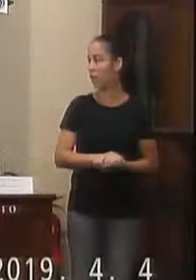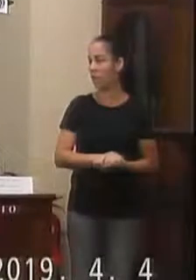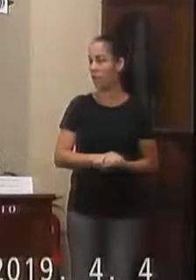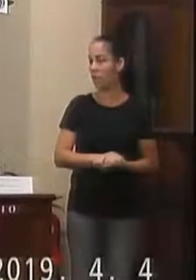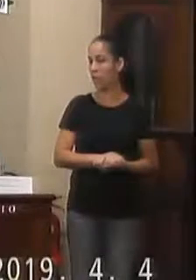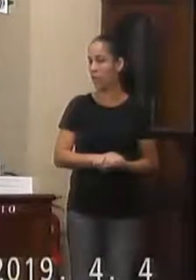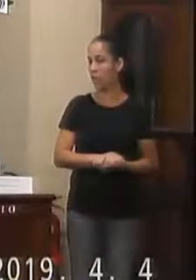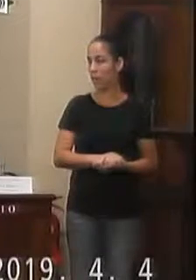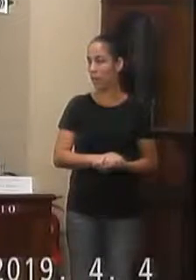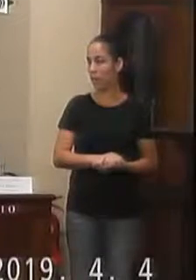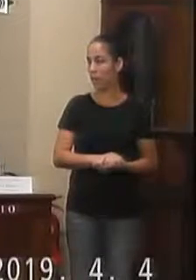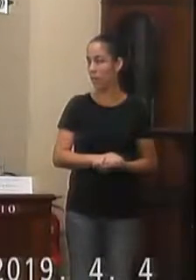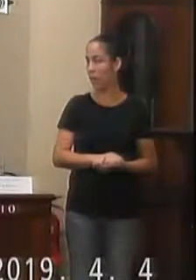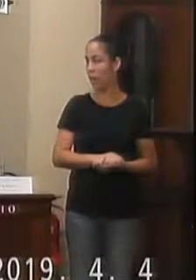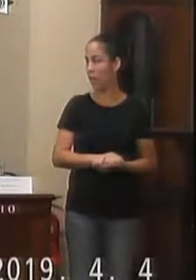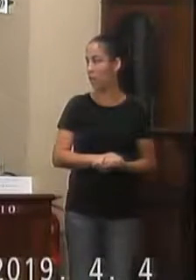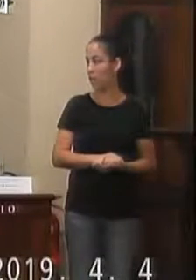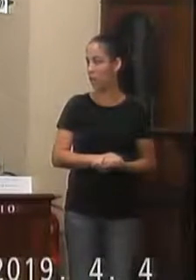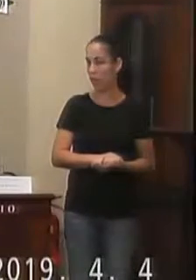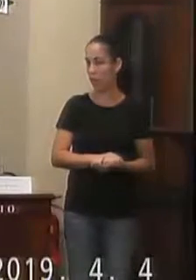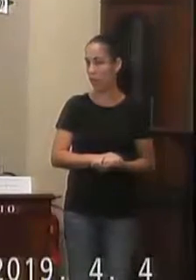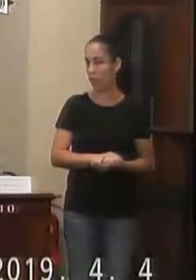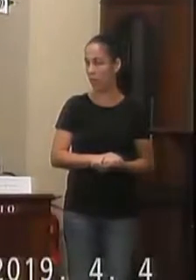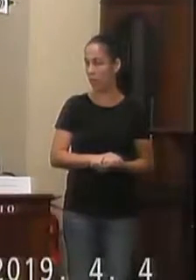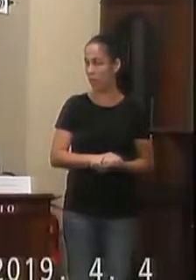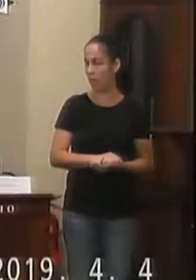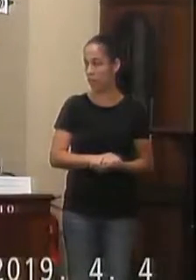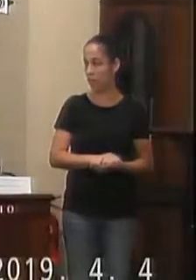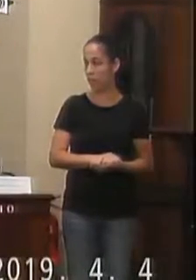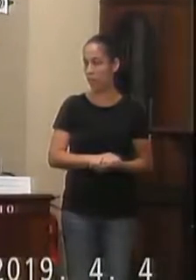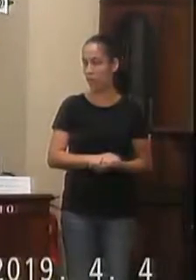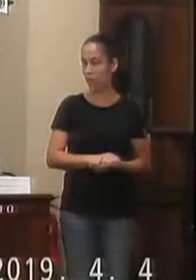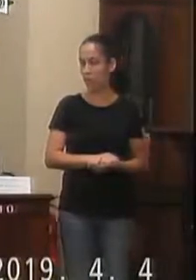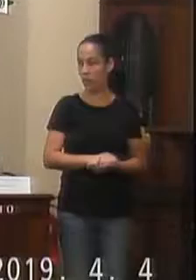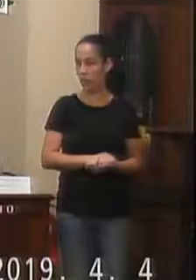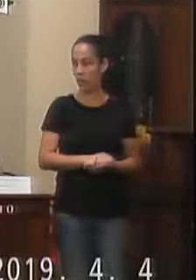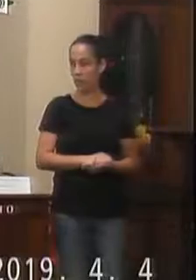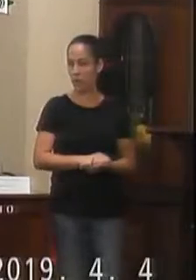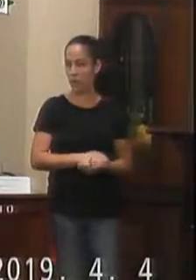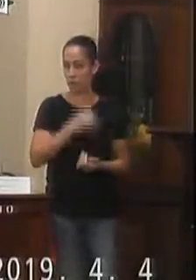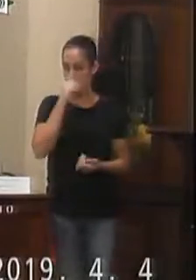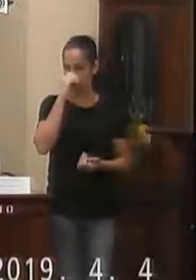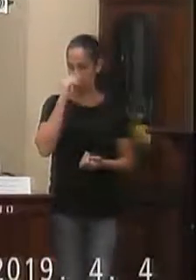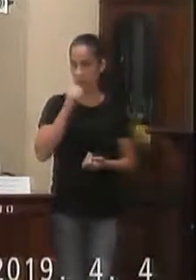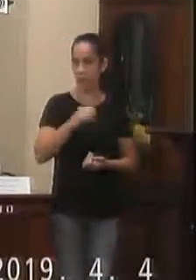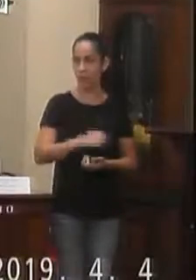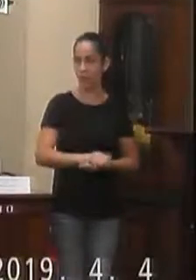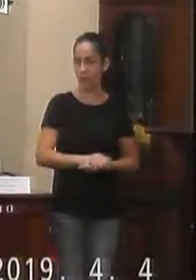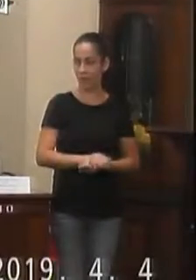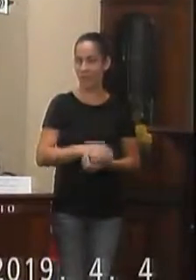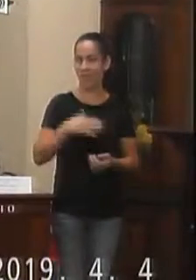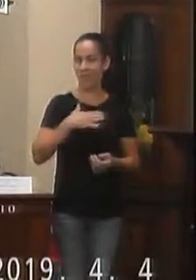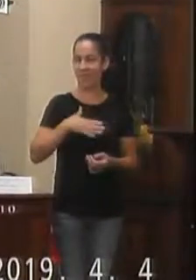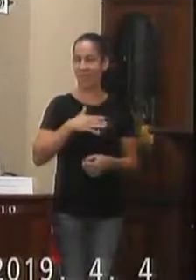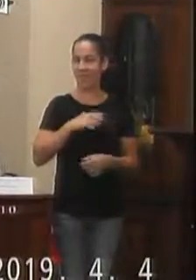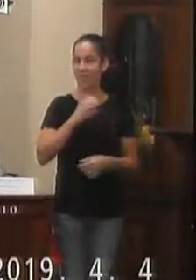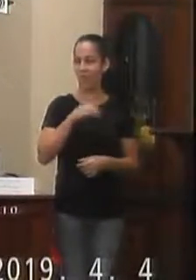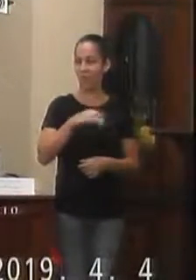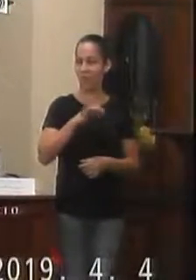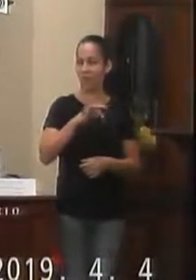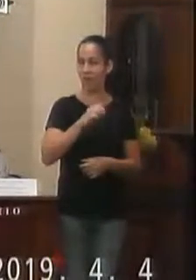Só o senhor vai hoje mesmo ou você quer que fique para a próxima? É para comentar? Eu gostaria de comentar,